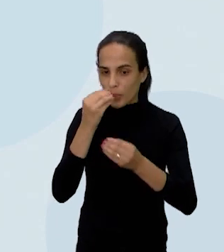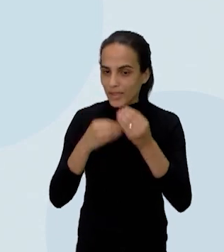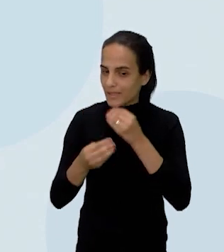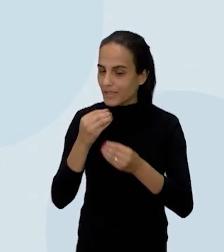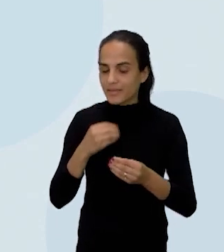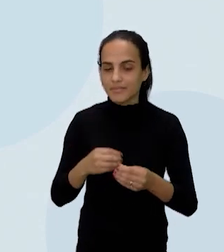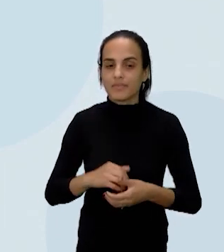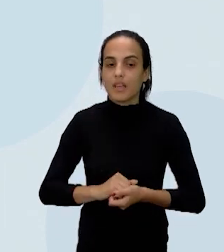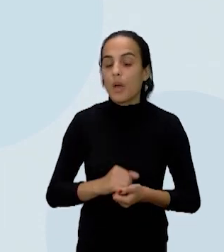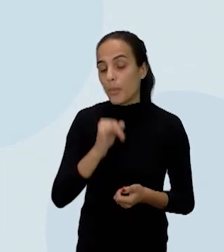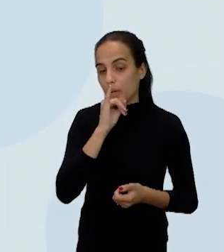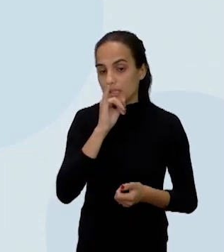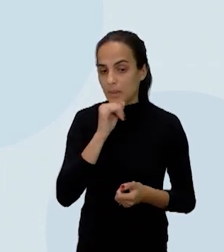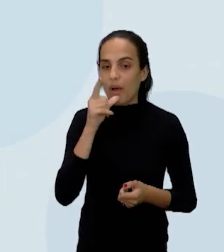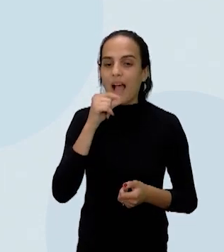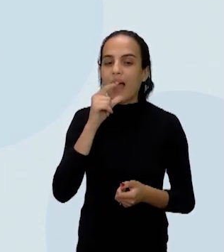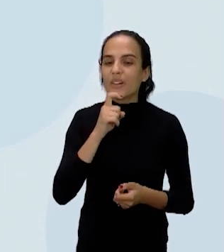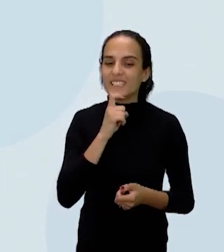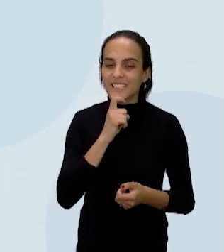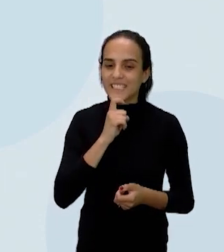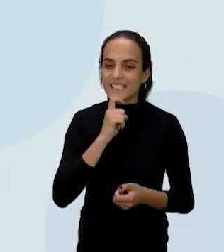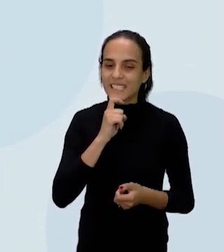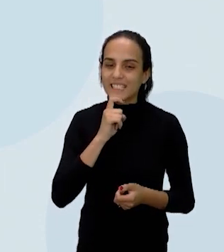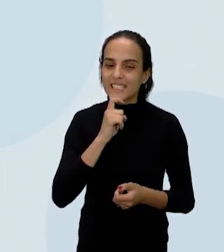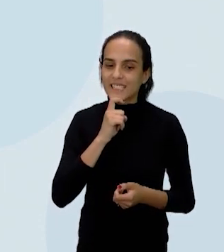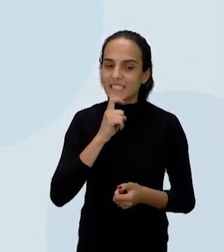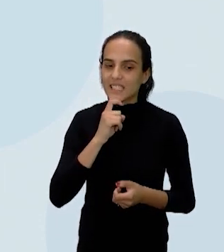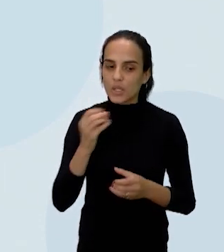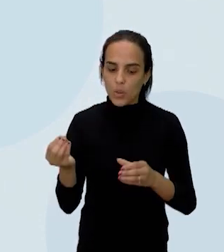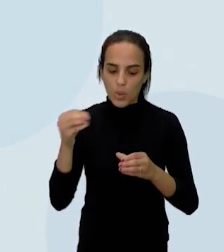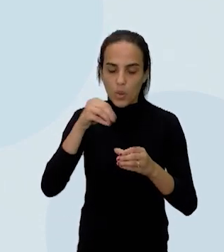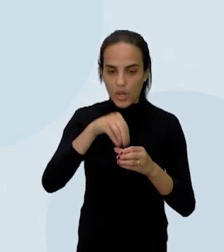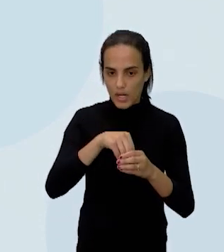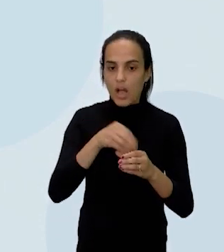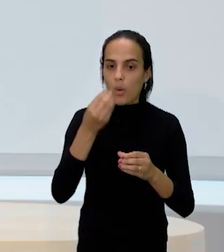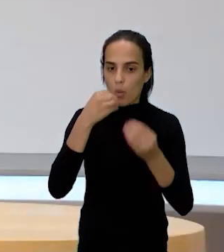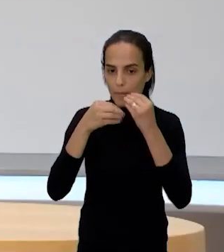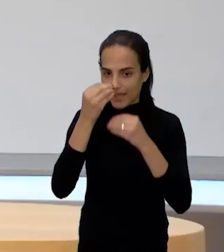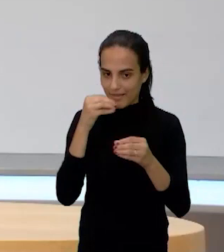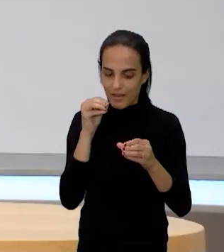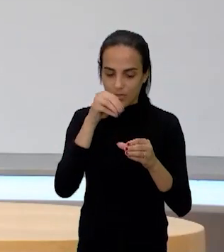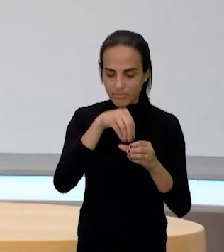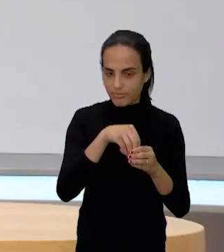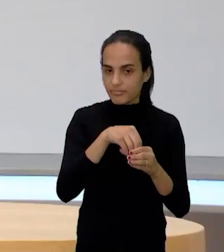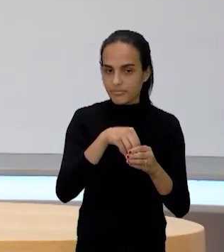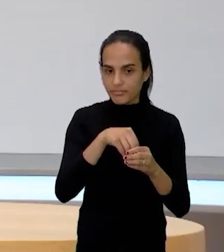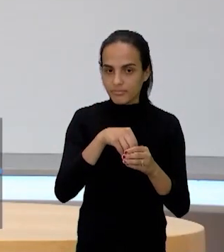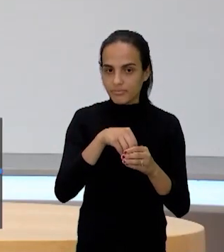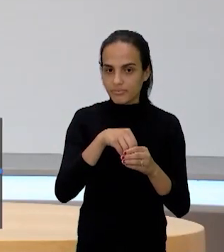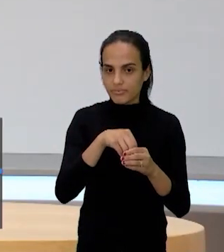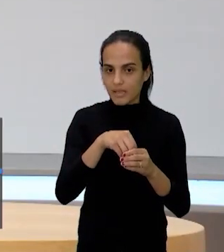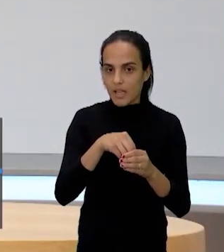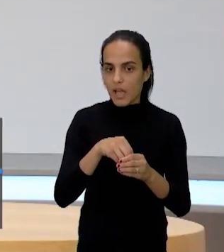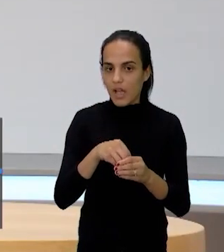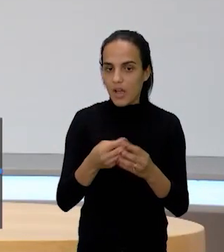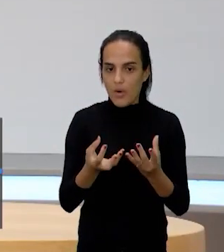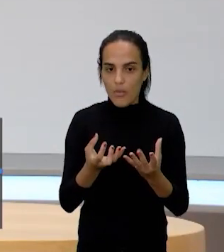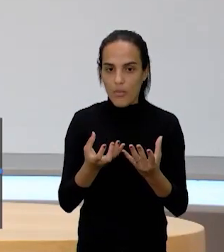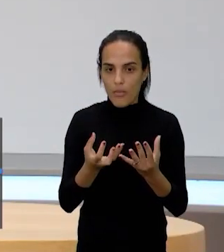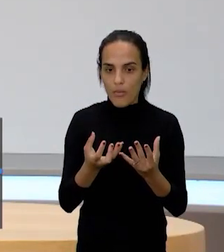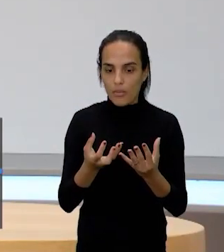pegar a água fria e colocar o alimento ali dentro, eu não vou ter um cozimento tão